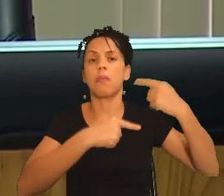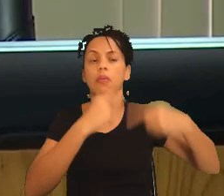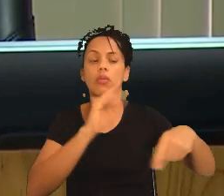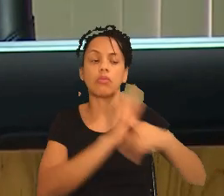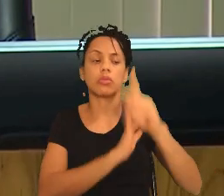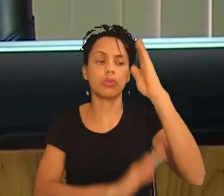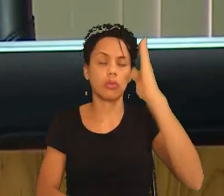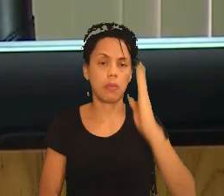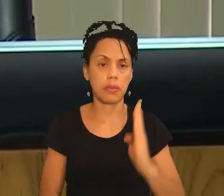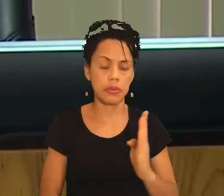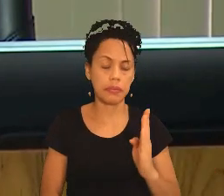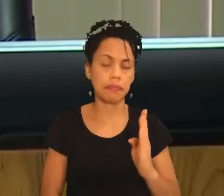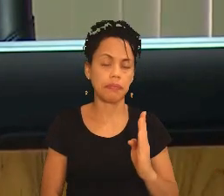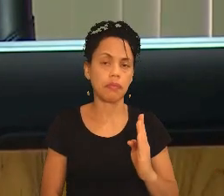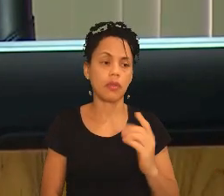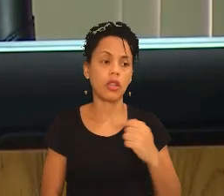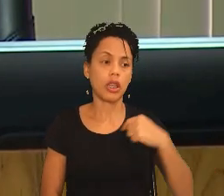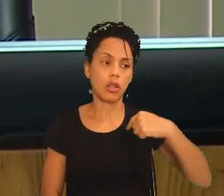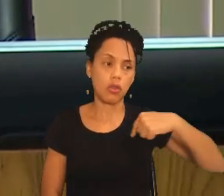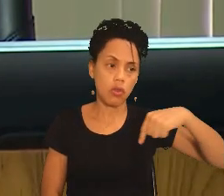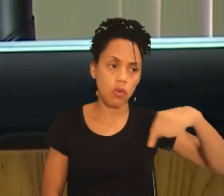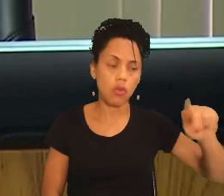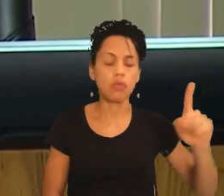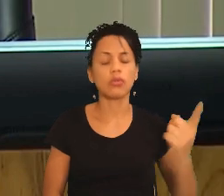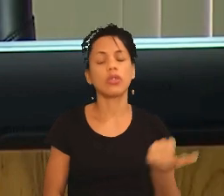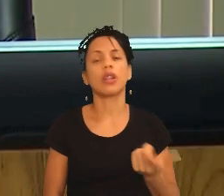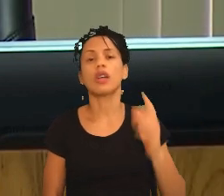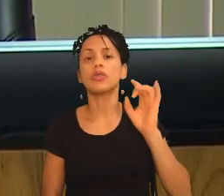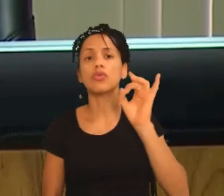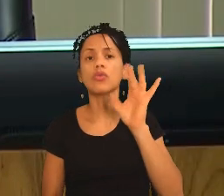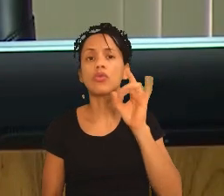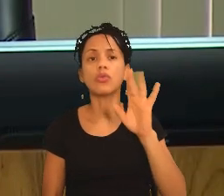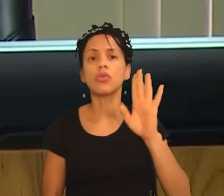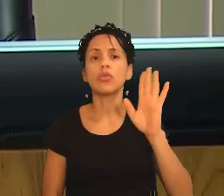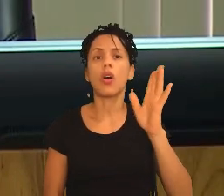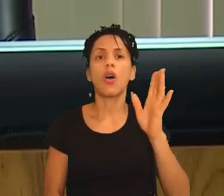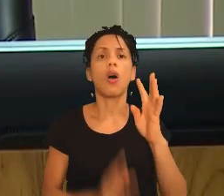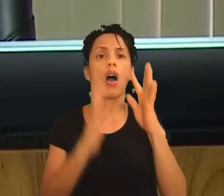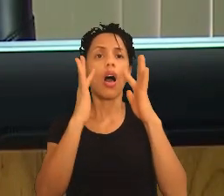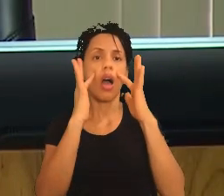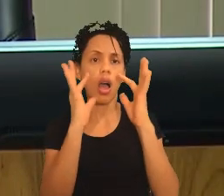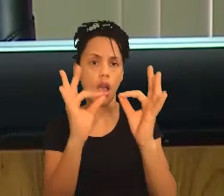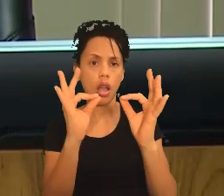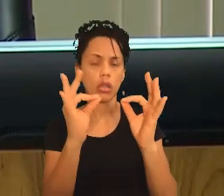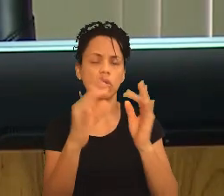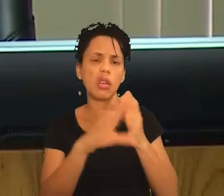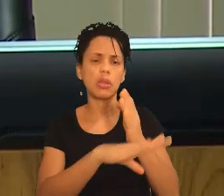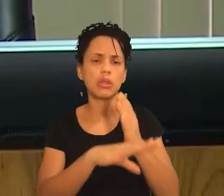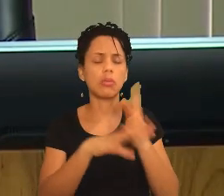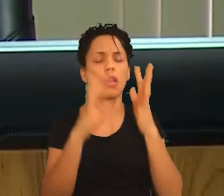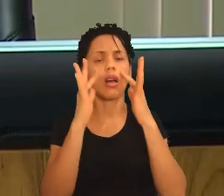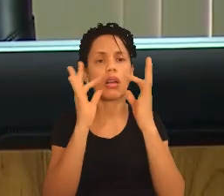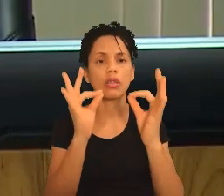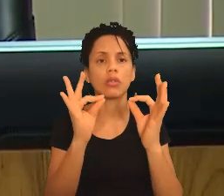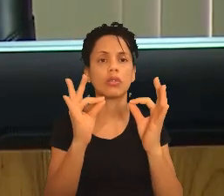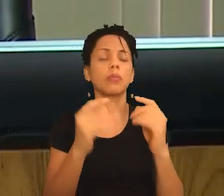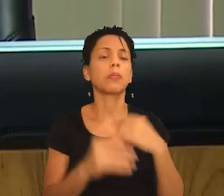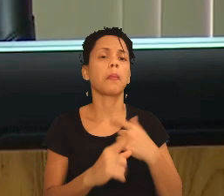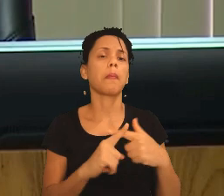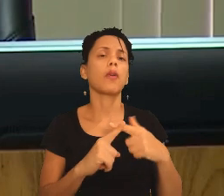convite para participar de uma comemoração dos 30 anos de anistia política do nosso país.